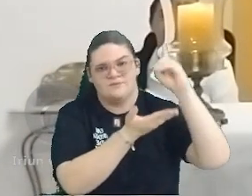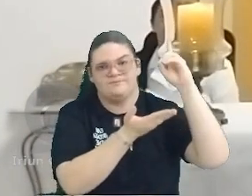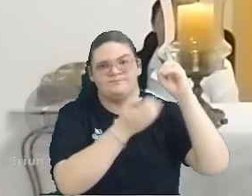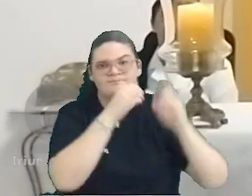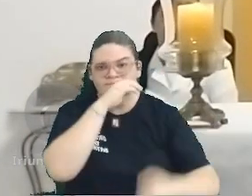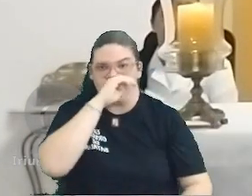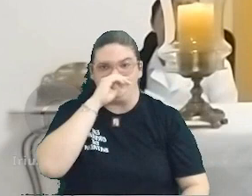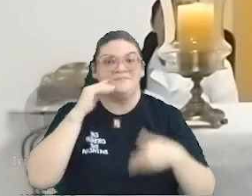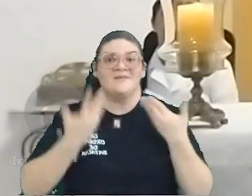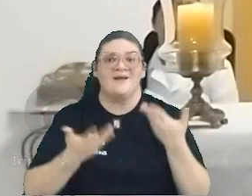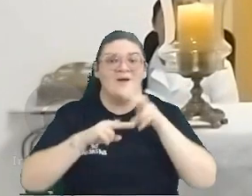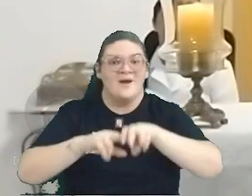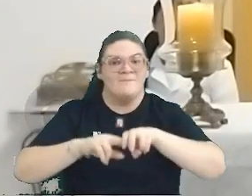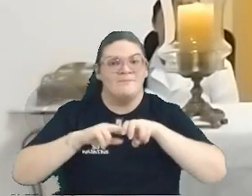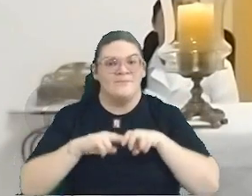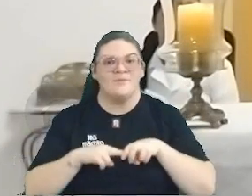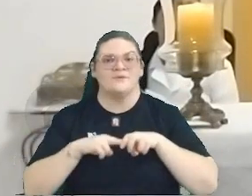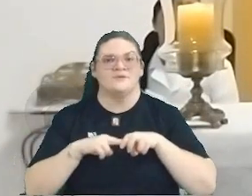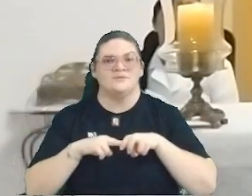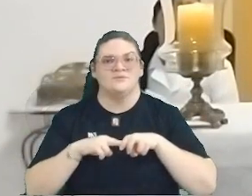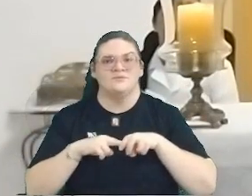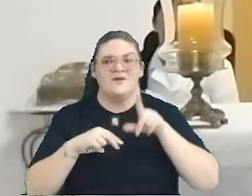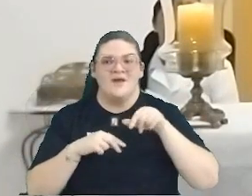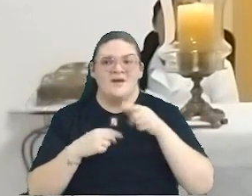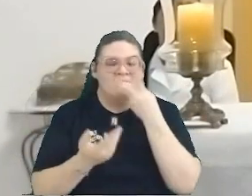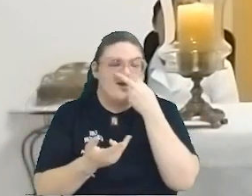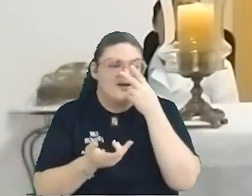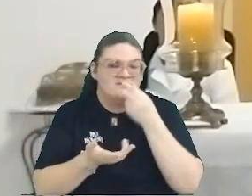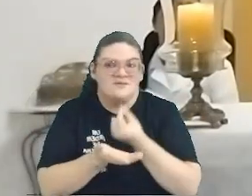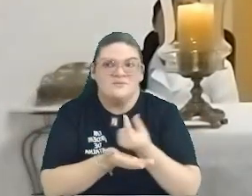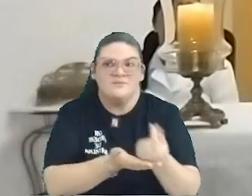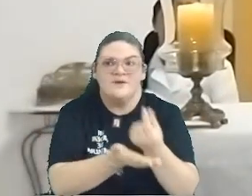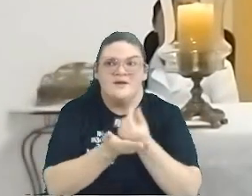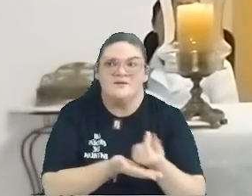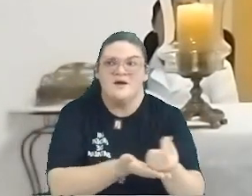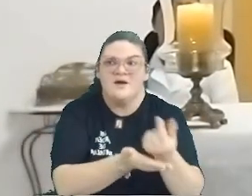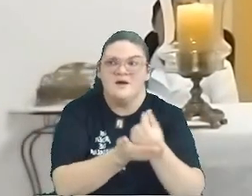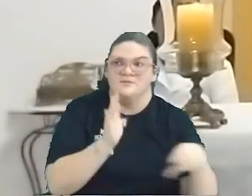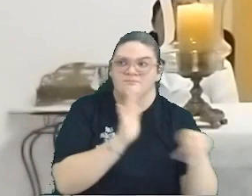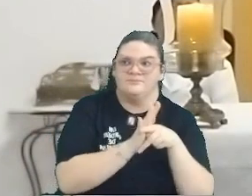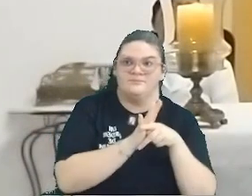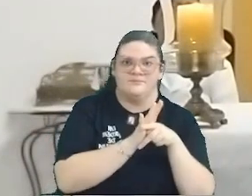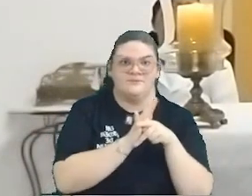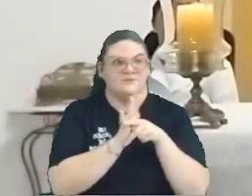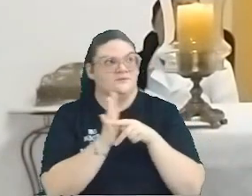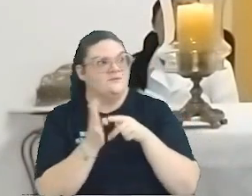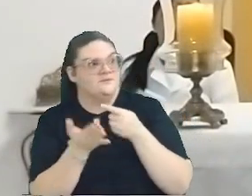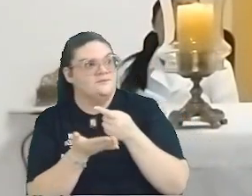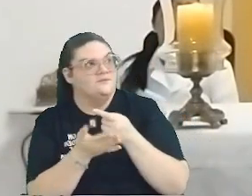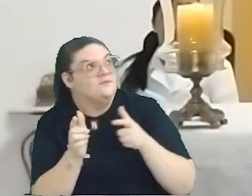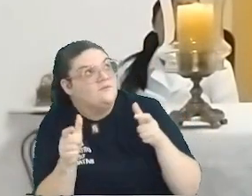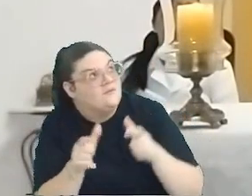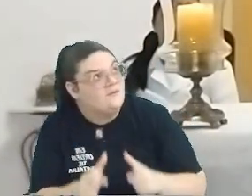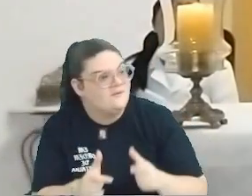um verdadeiro mercado público. Era o templo, lugar sagrado